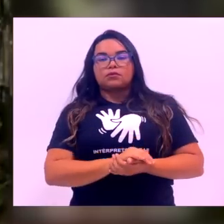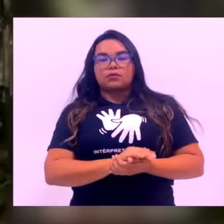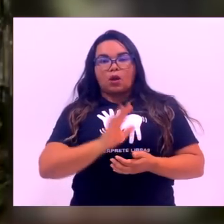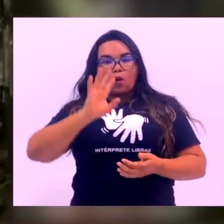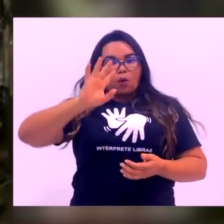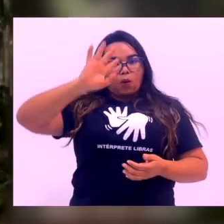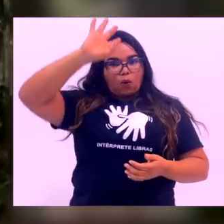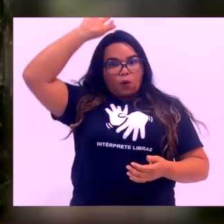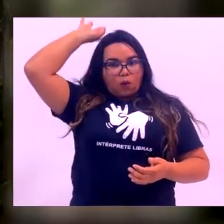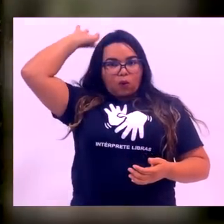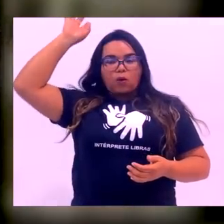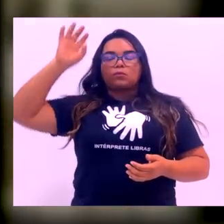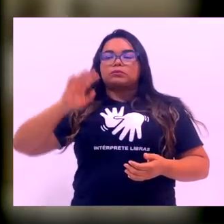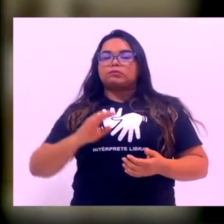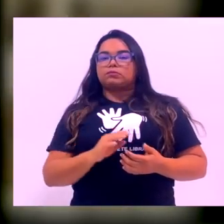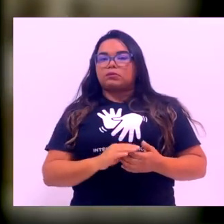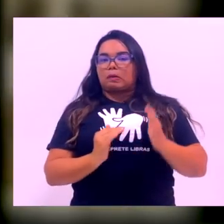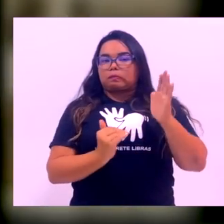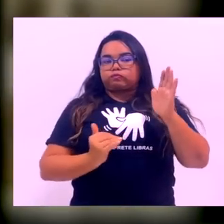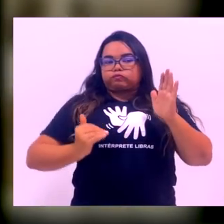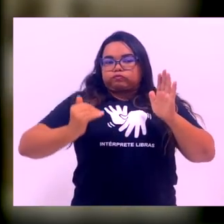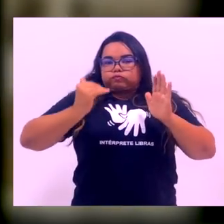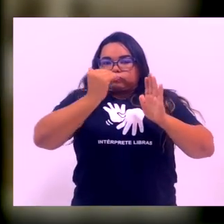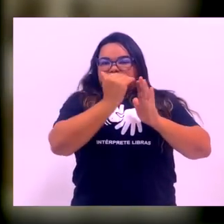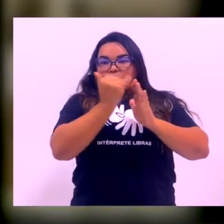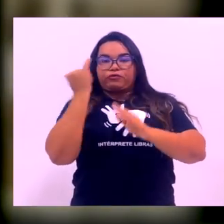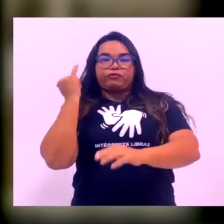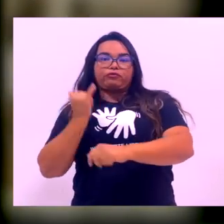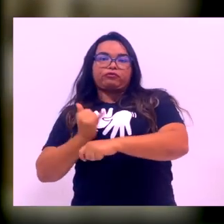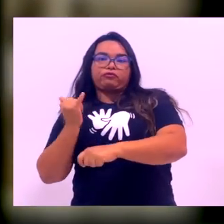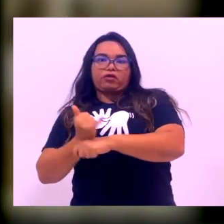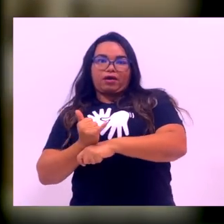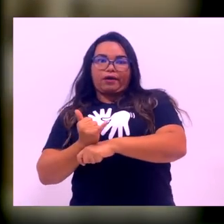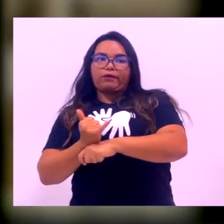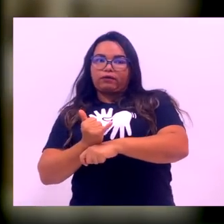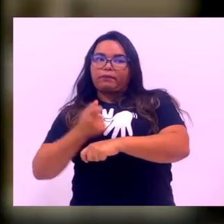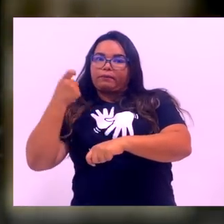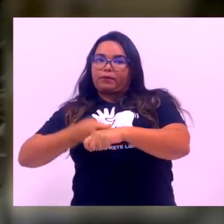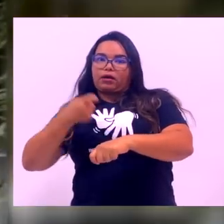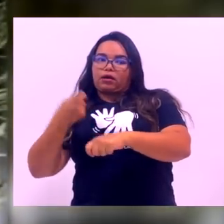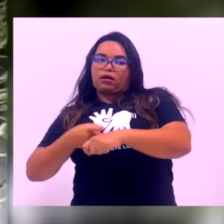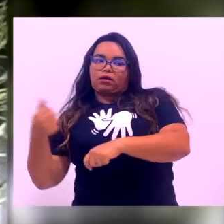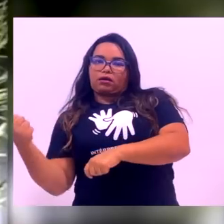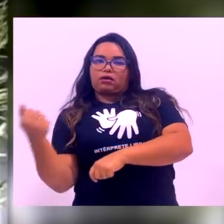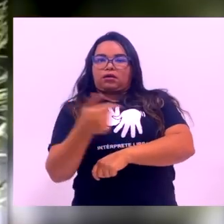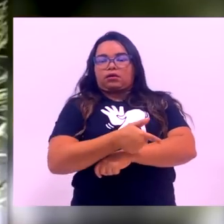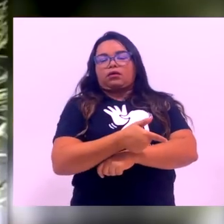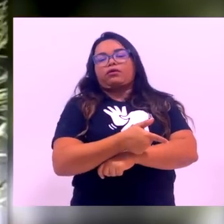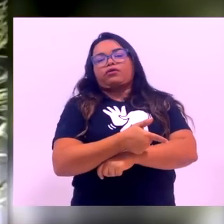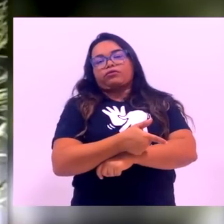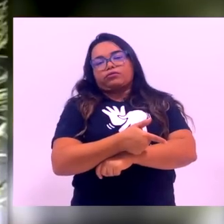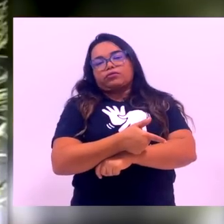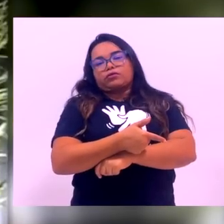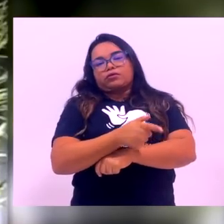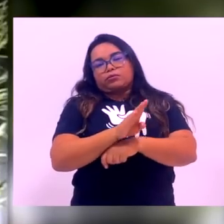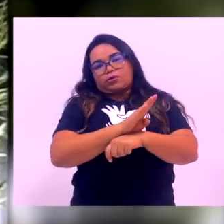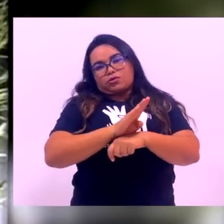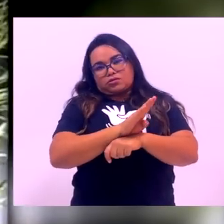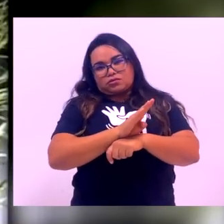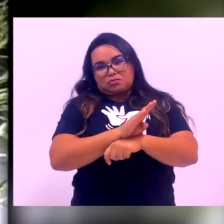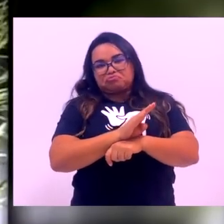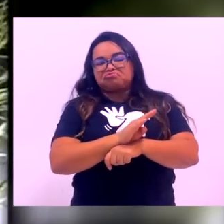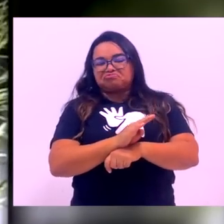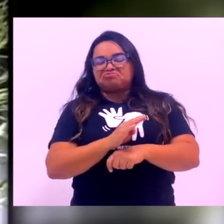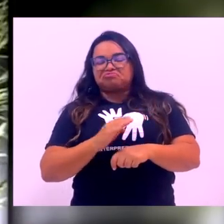claro, o poder de Roma não encontrou nenhum paralelo. O ferro é mais duro do que o bronze. Roma foi